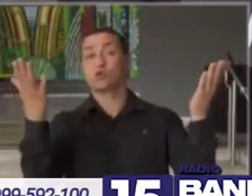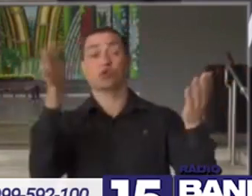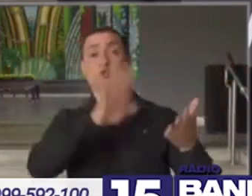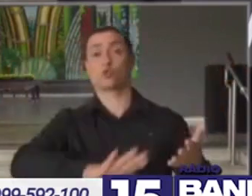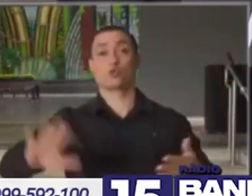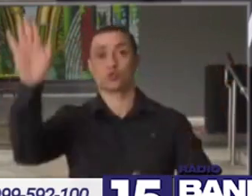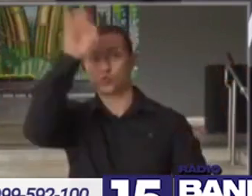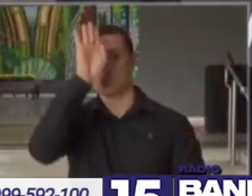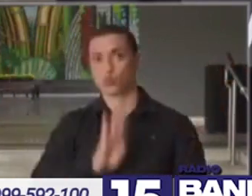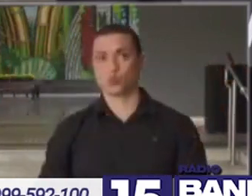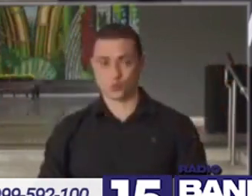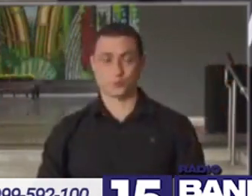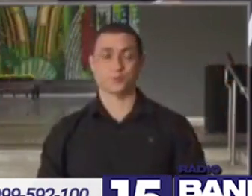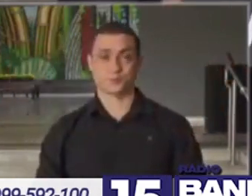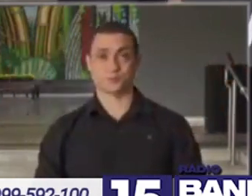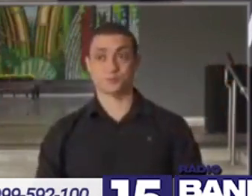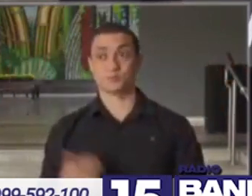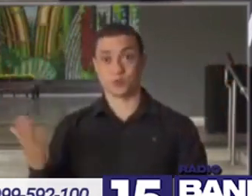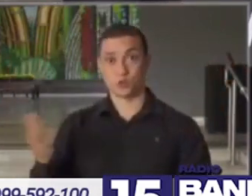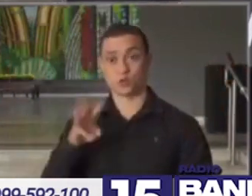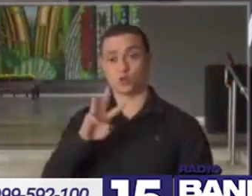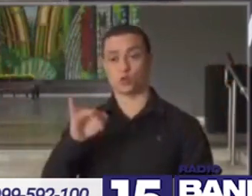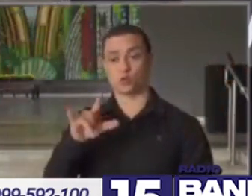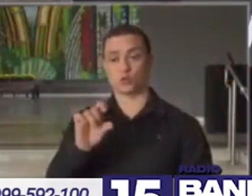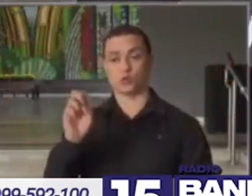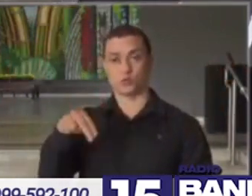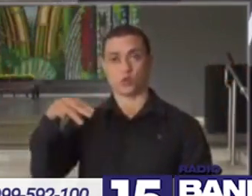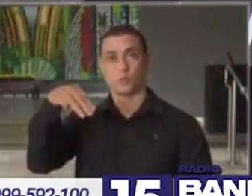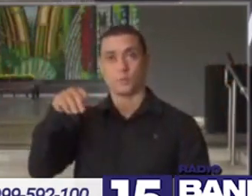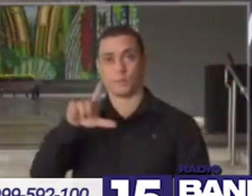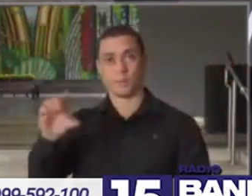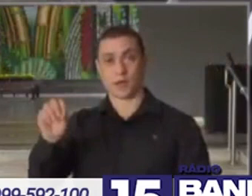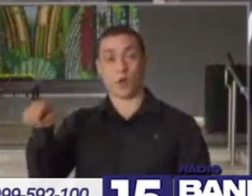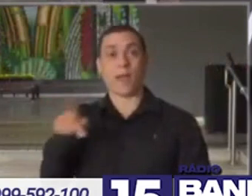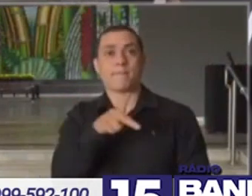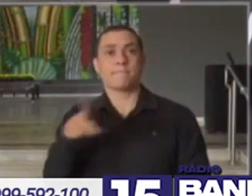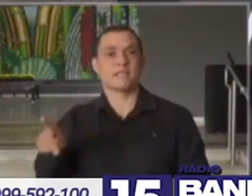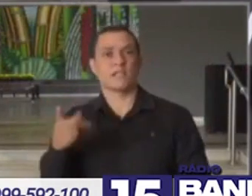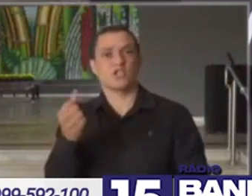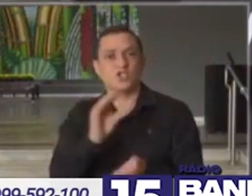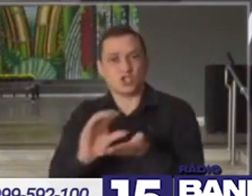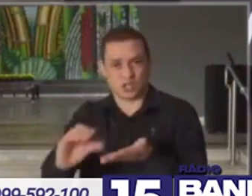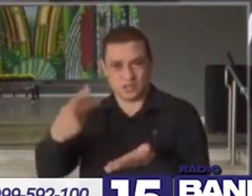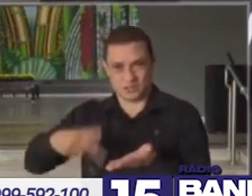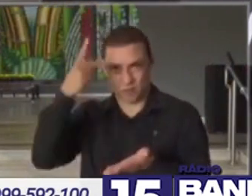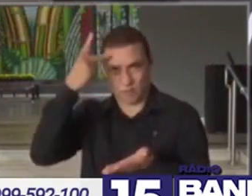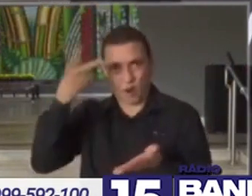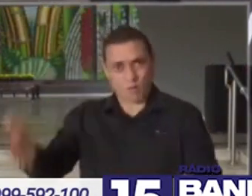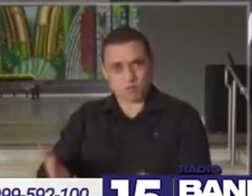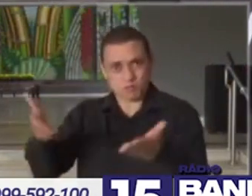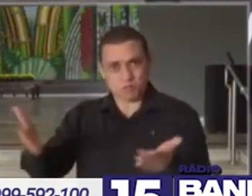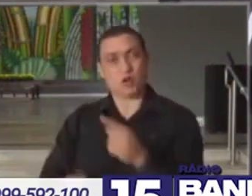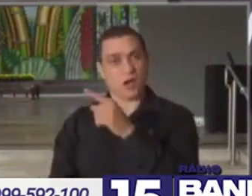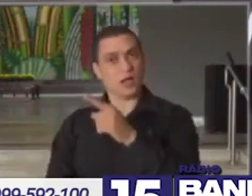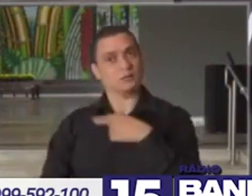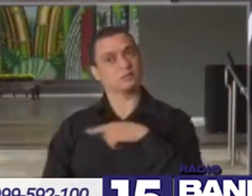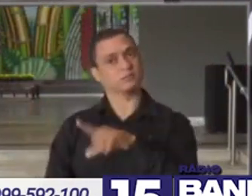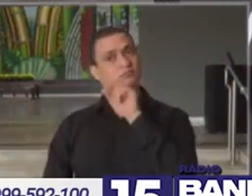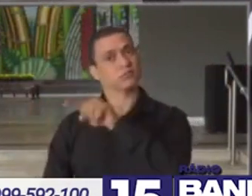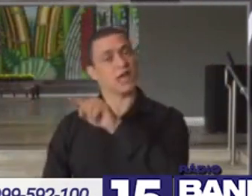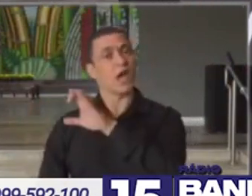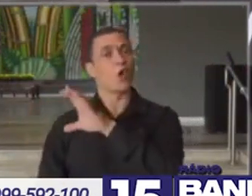a partir de janeiro de 2022, começa a produção industrial em escala